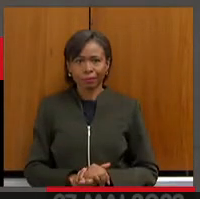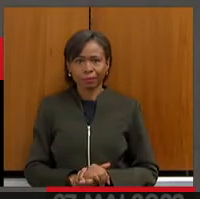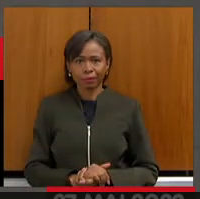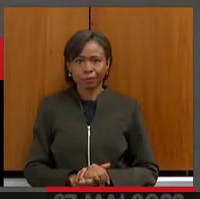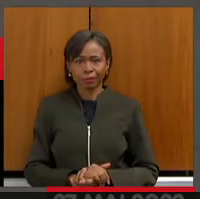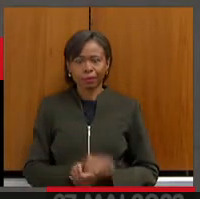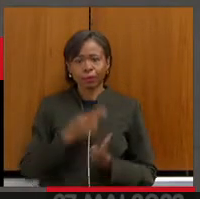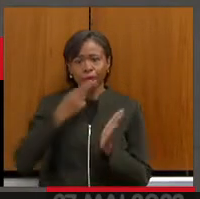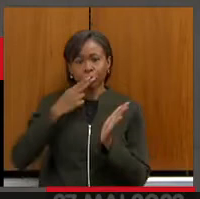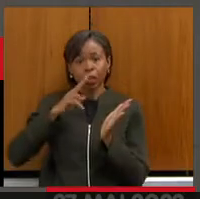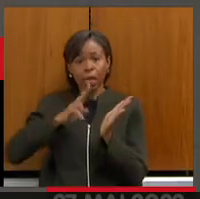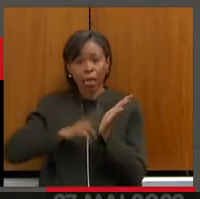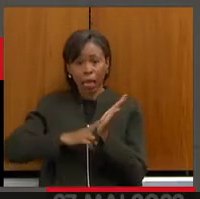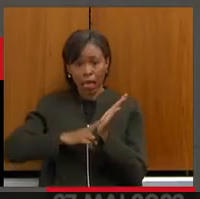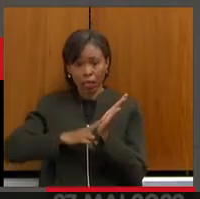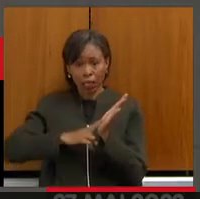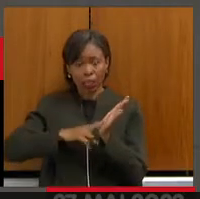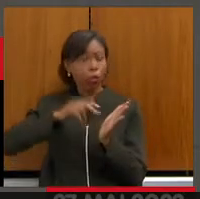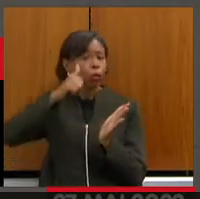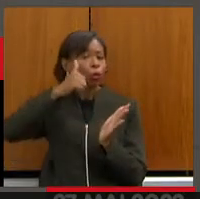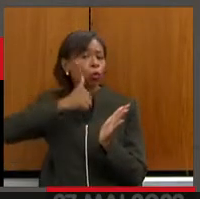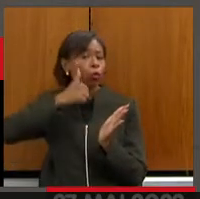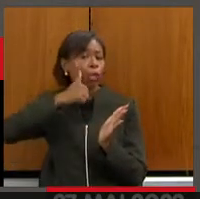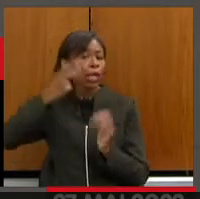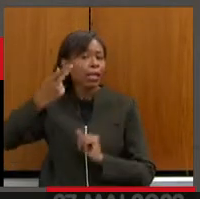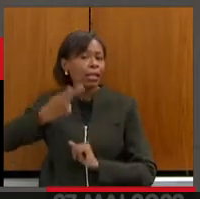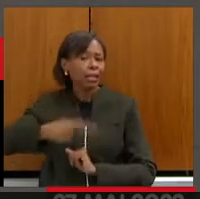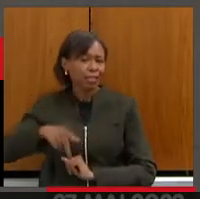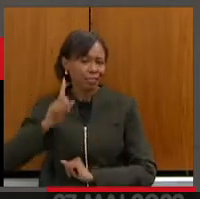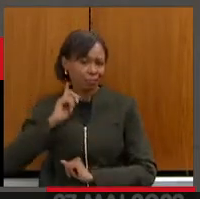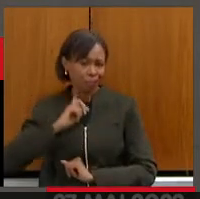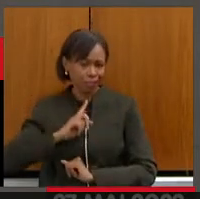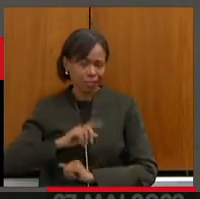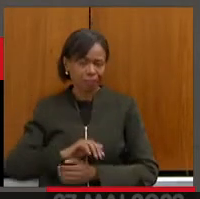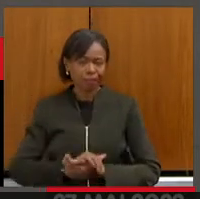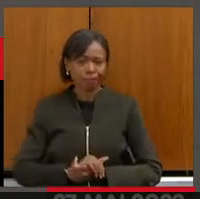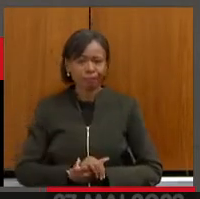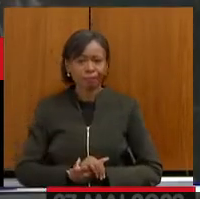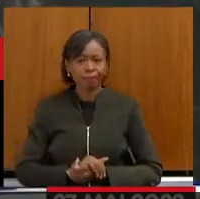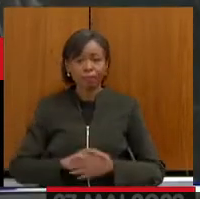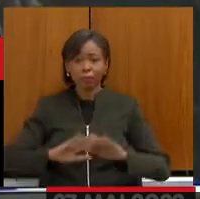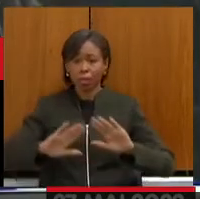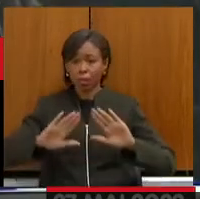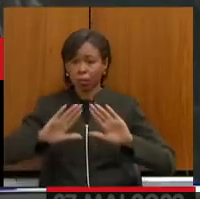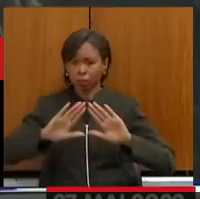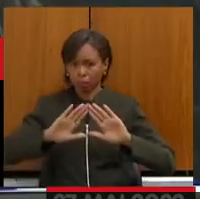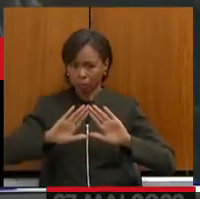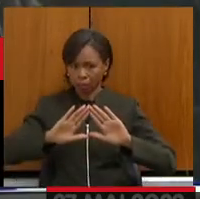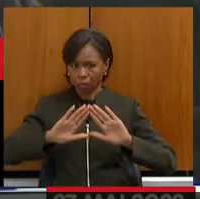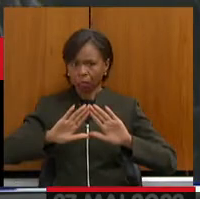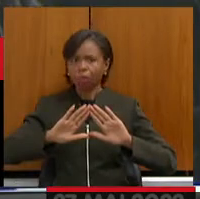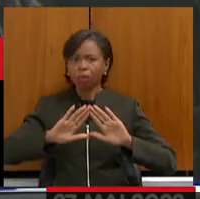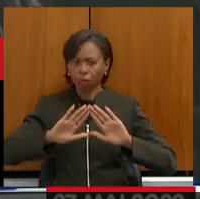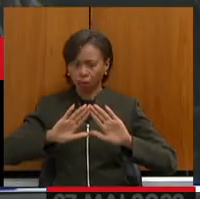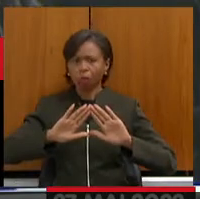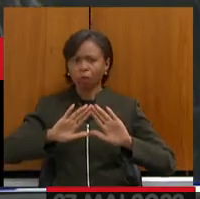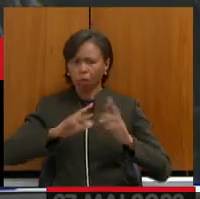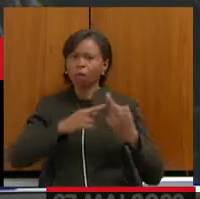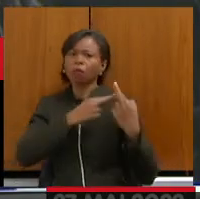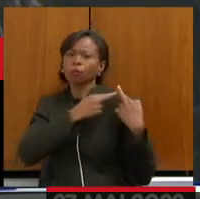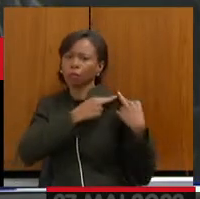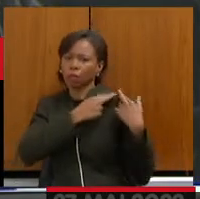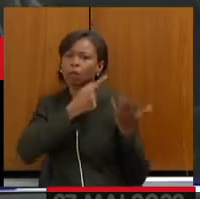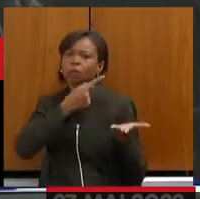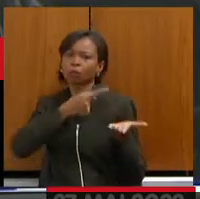a carta das mulheres de Minas Assembleia Legislativa de Minas Gerais tem o compromisso com a promoção